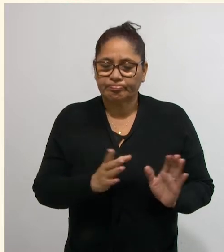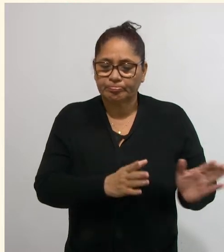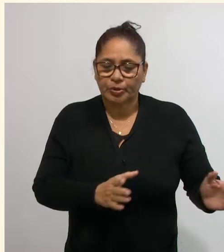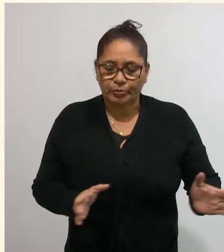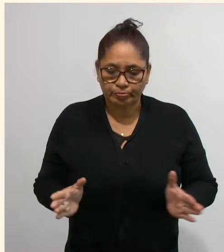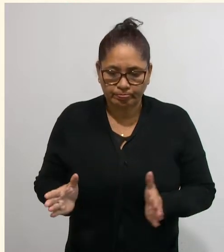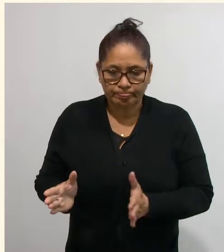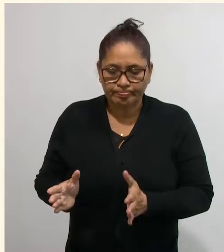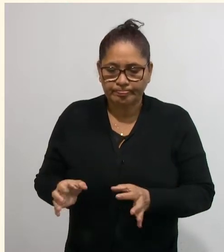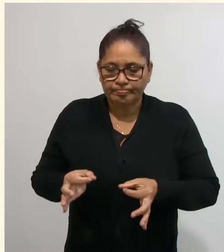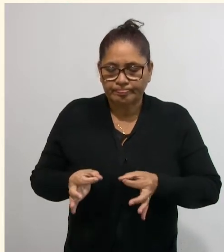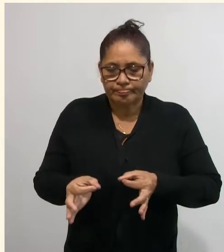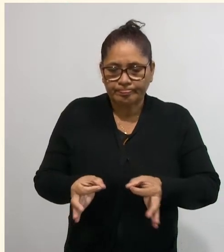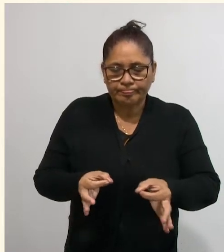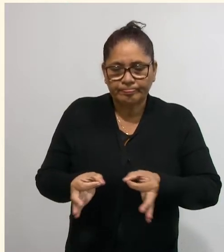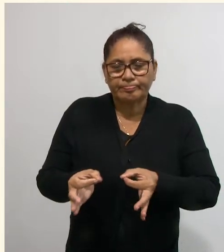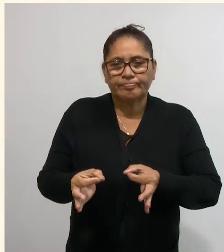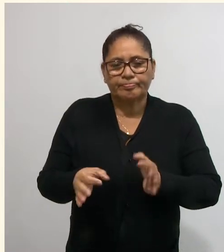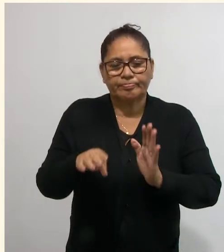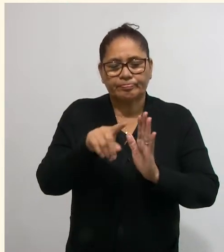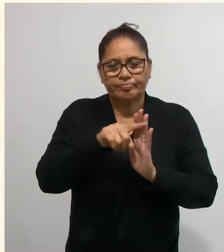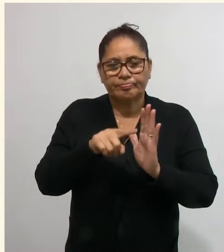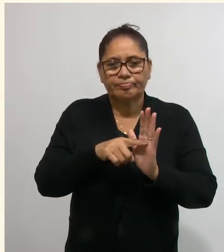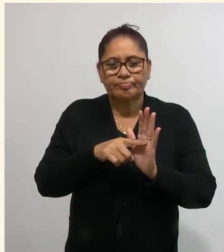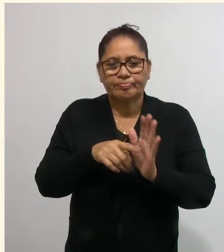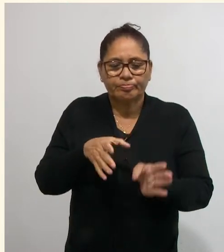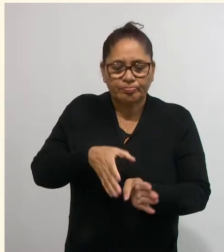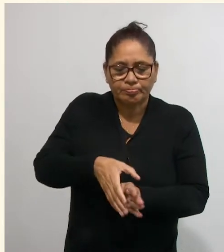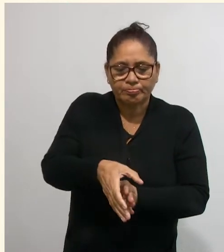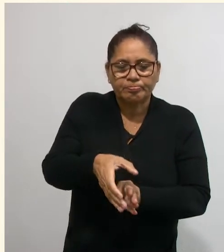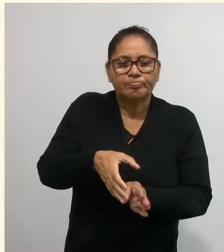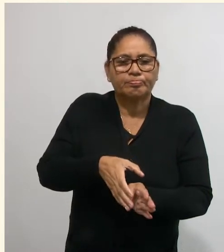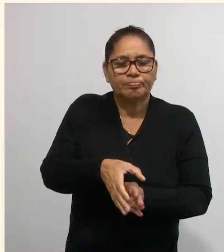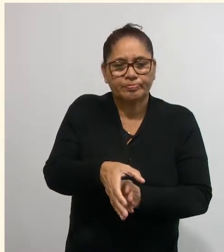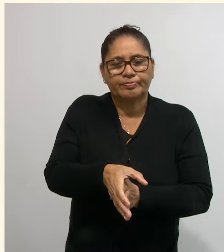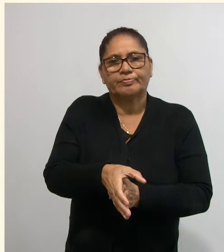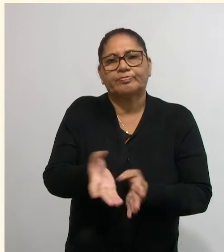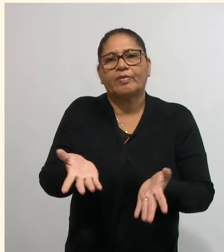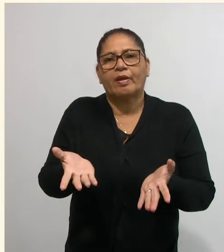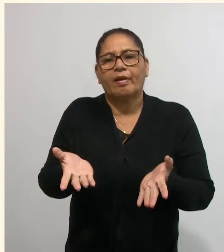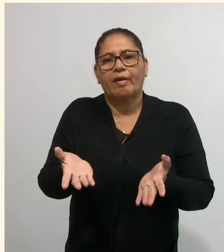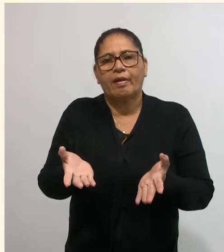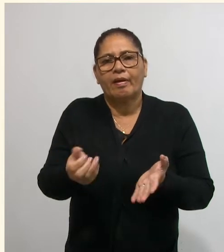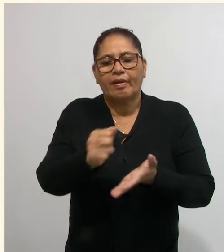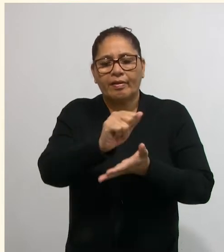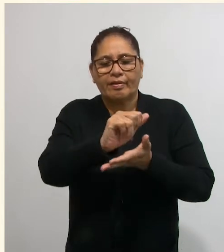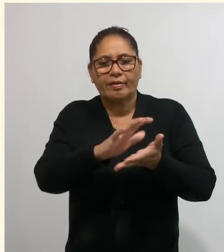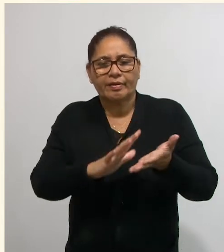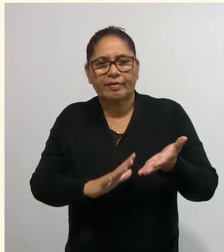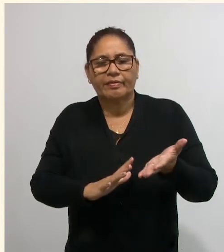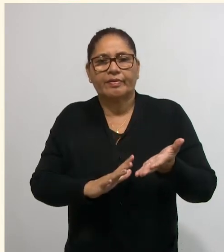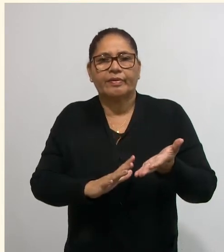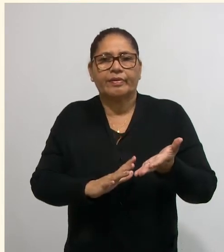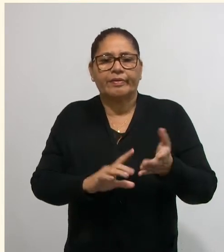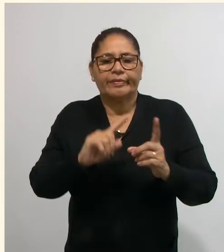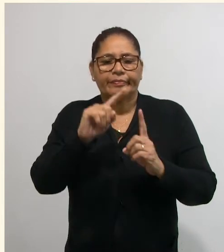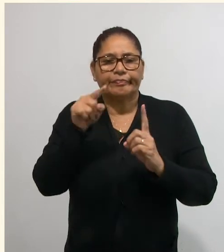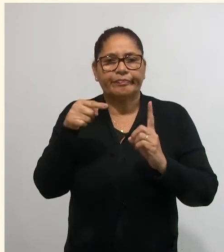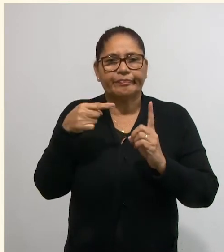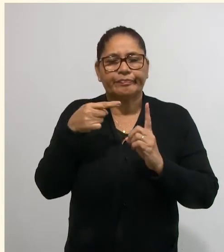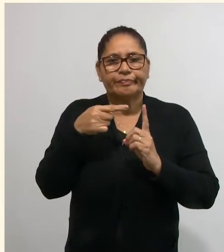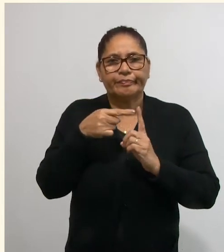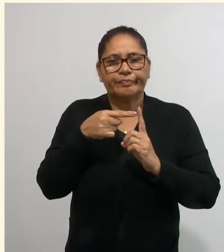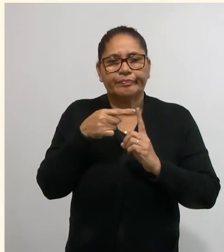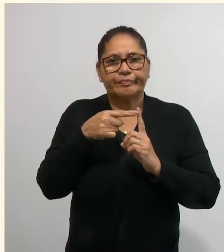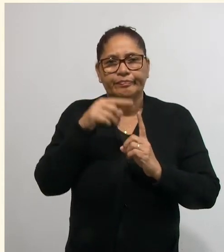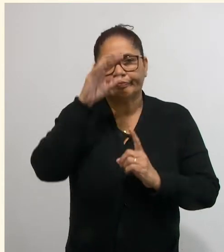os conteúdos, orientar os alunos, dirigir e regular as atividades para o alcance dos objetivos